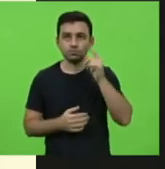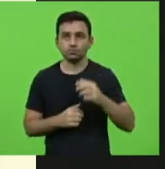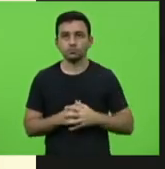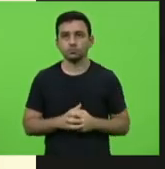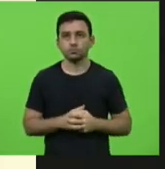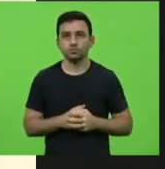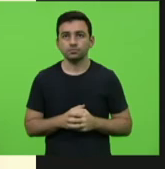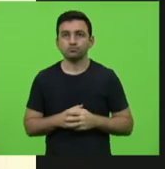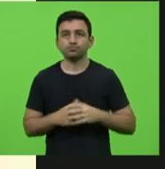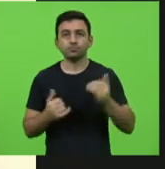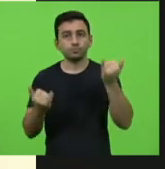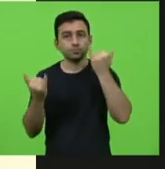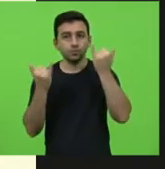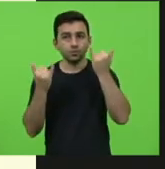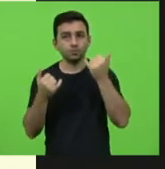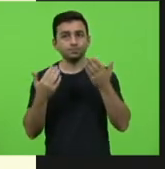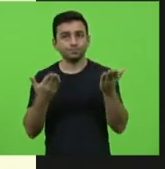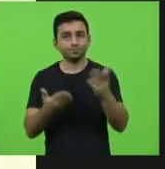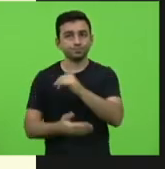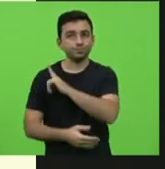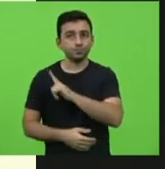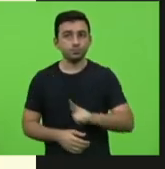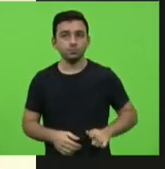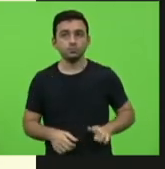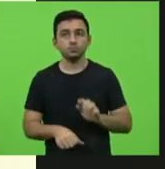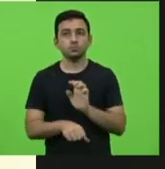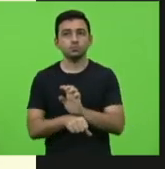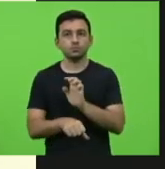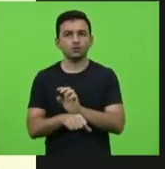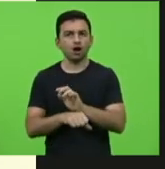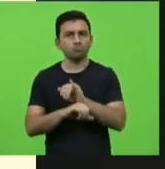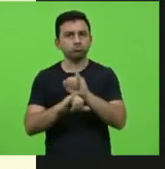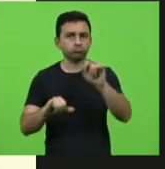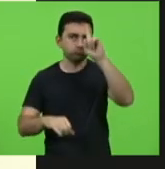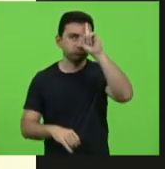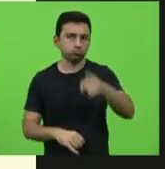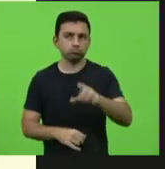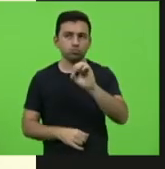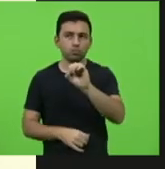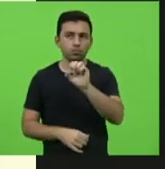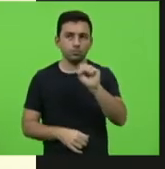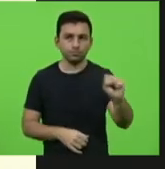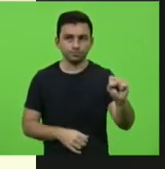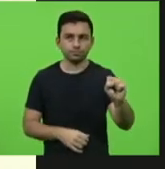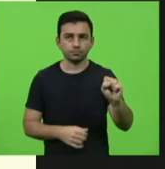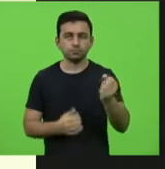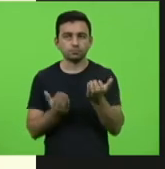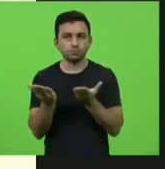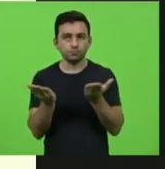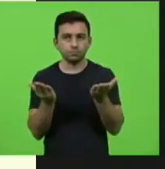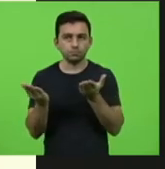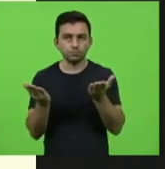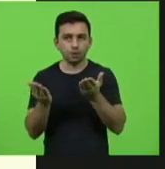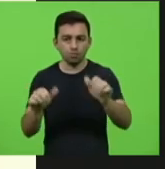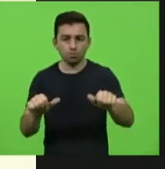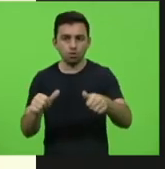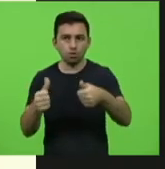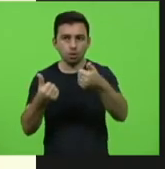a informação do governo do Estado de que deu a ordem de serviço para licitação e recuperação asfáltica